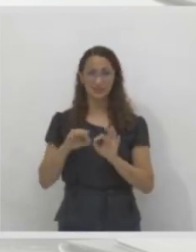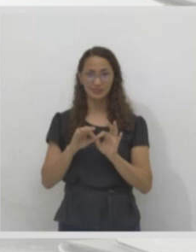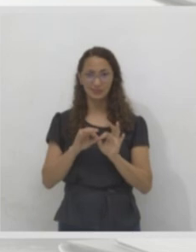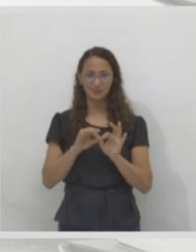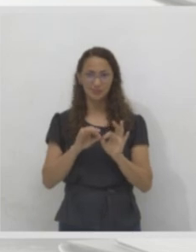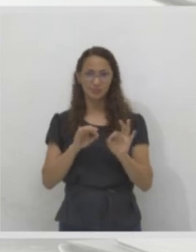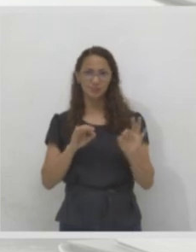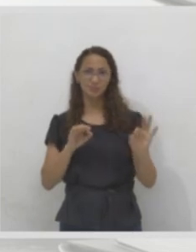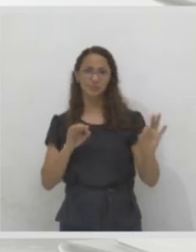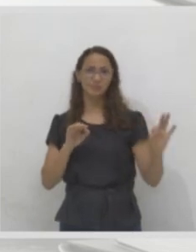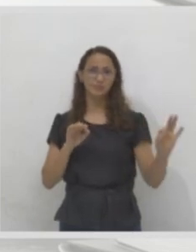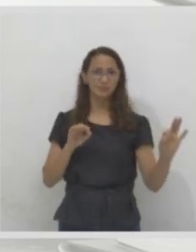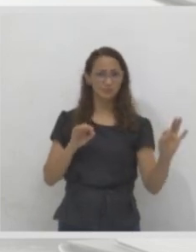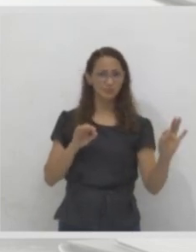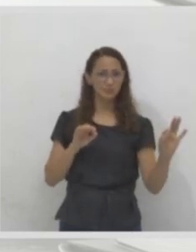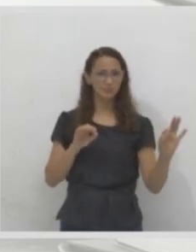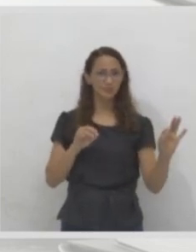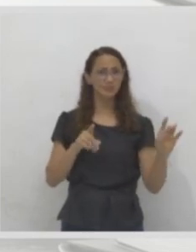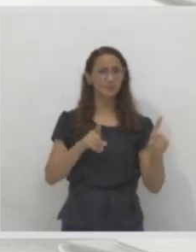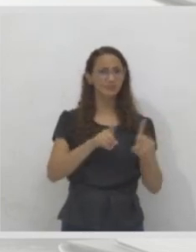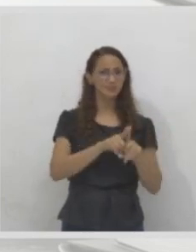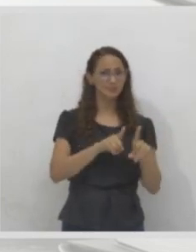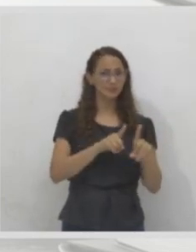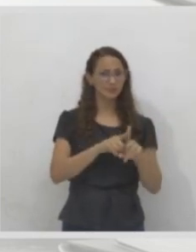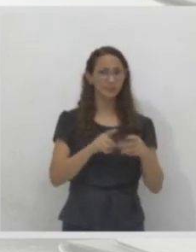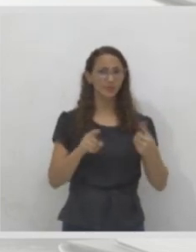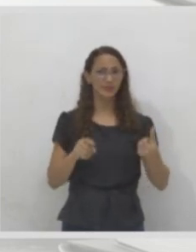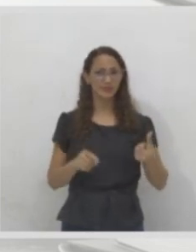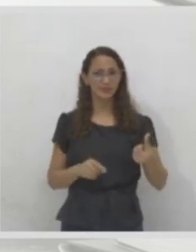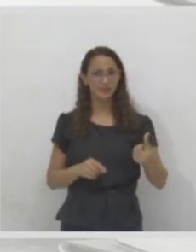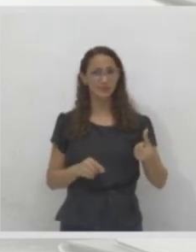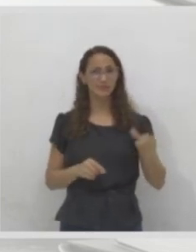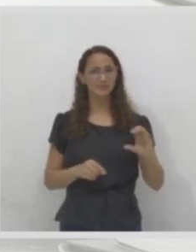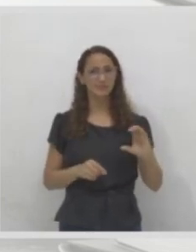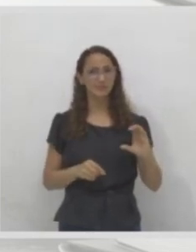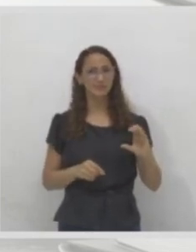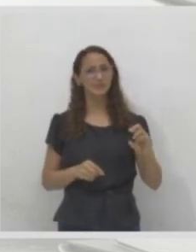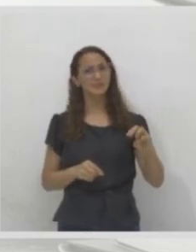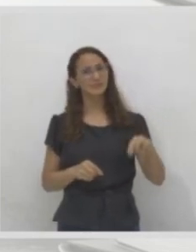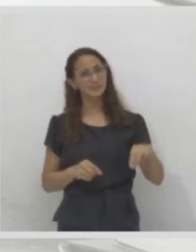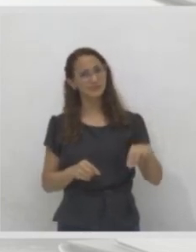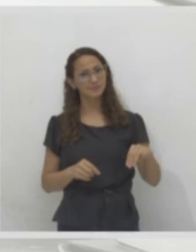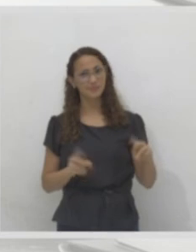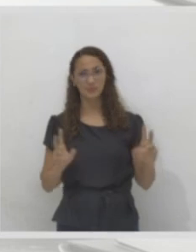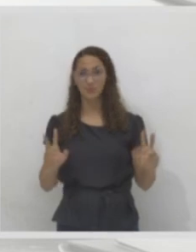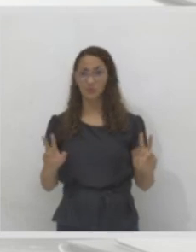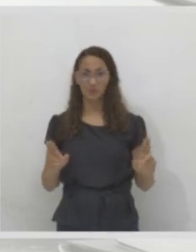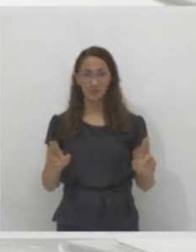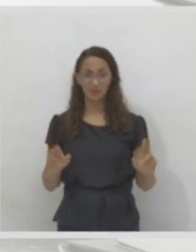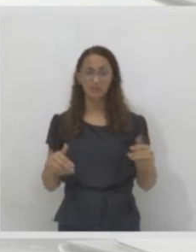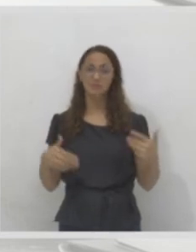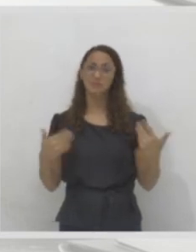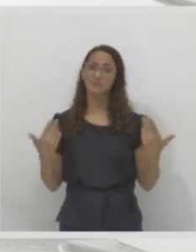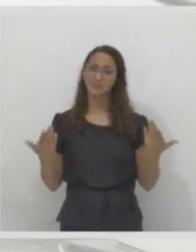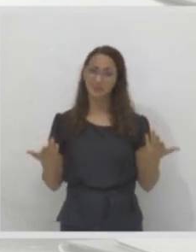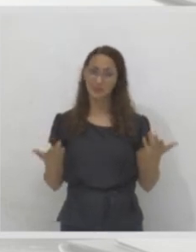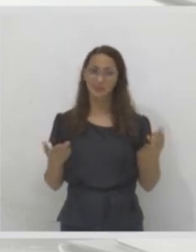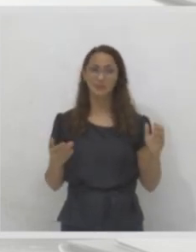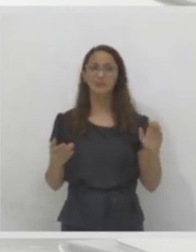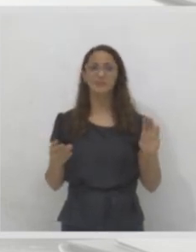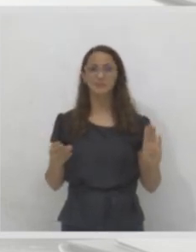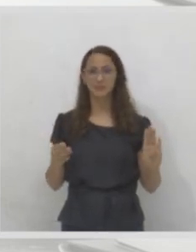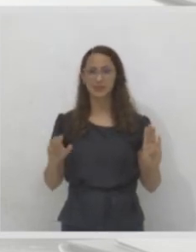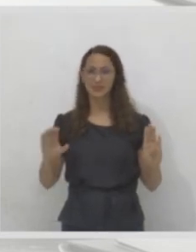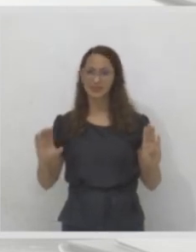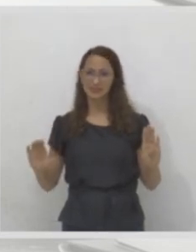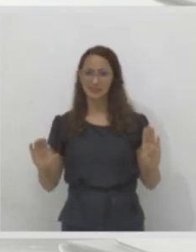essa medida para esse outro lado, eu também terei 6 centímetros aqui. Logo, BC teria